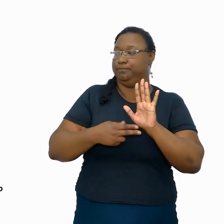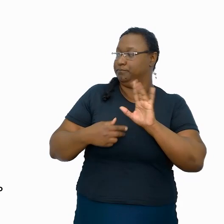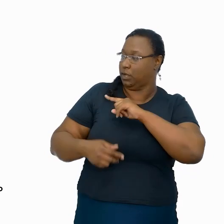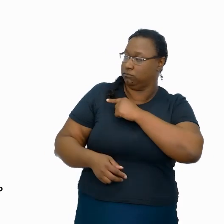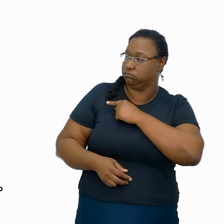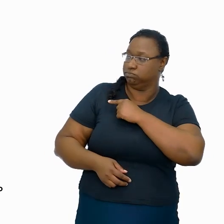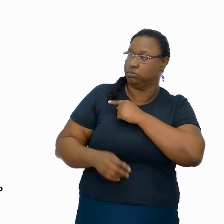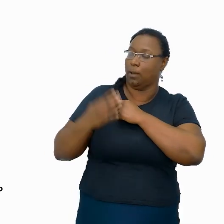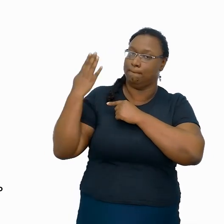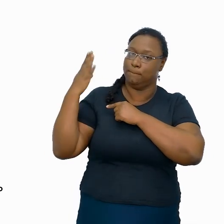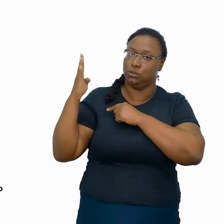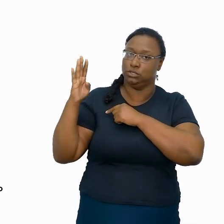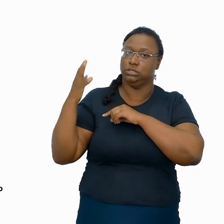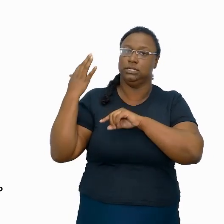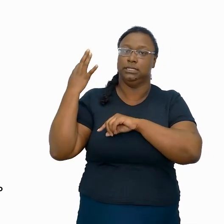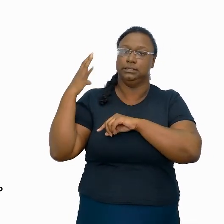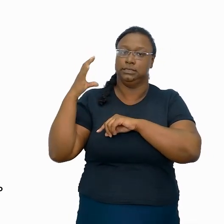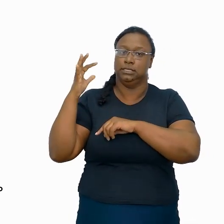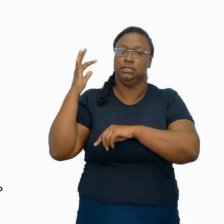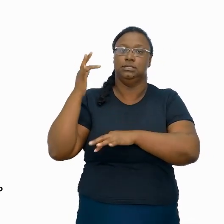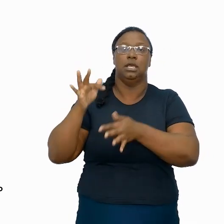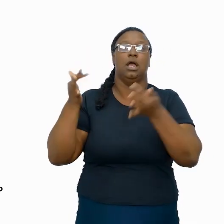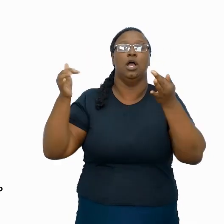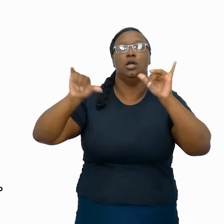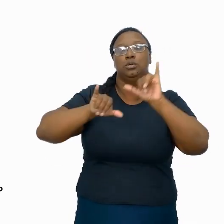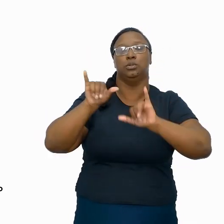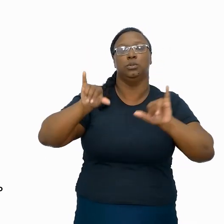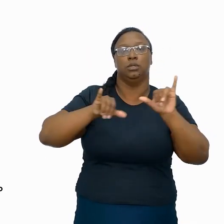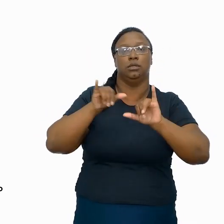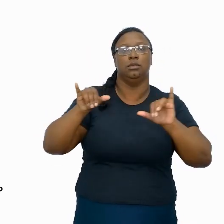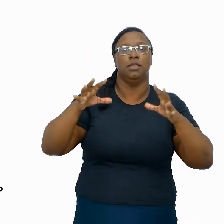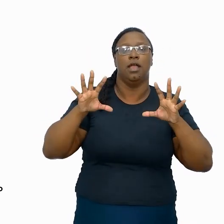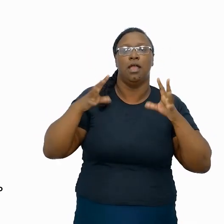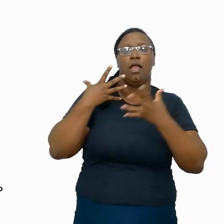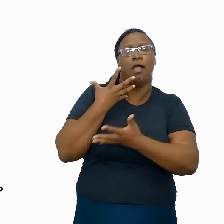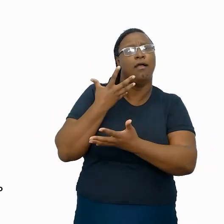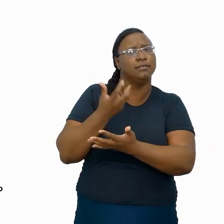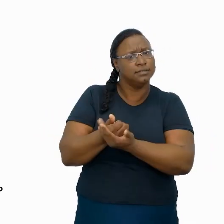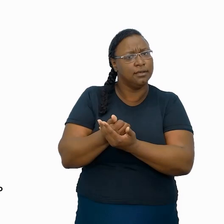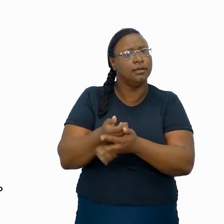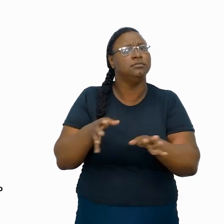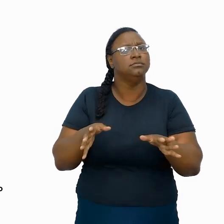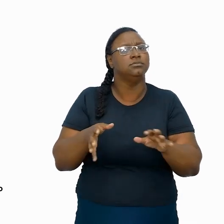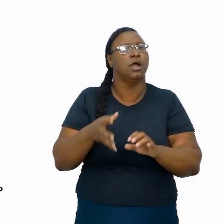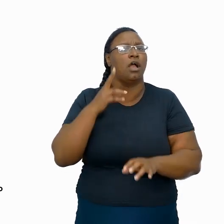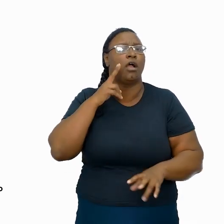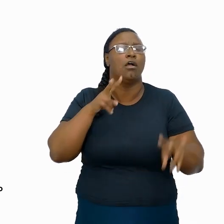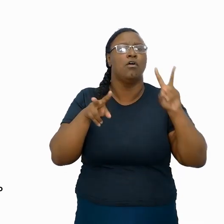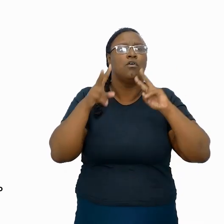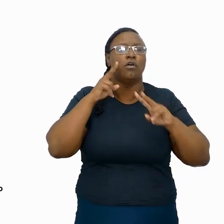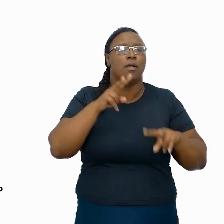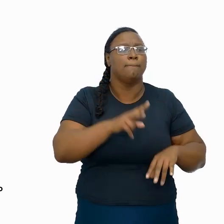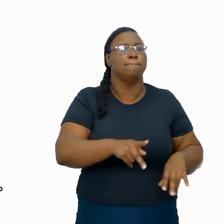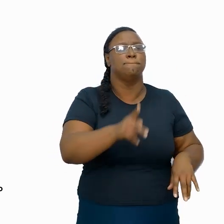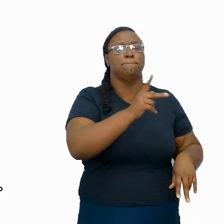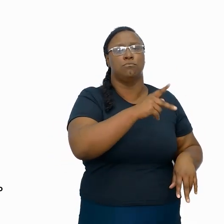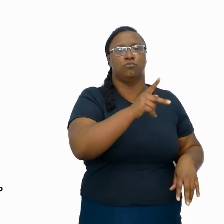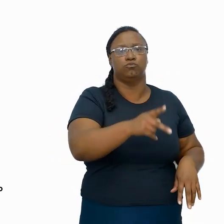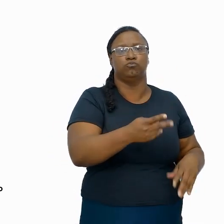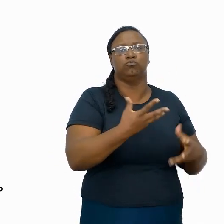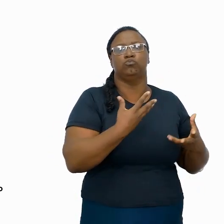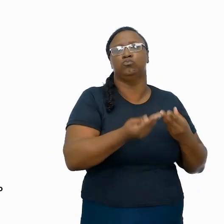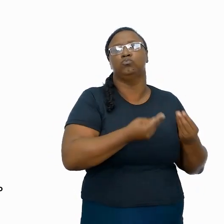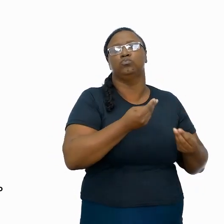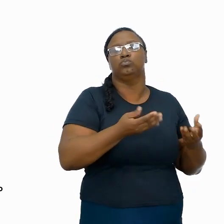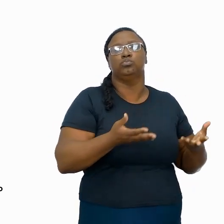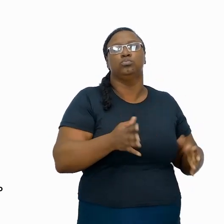química, os endereços aí, né? Acessem eles. Ali você pode ver práticas de outros professores